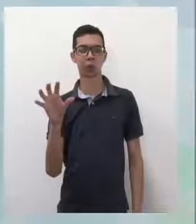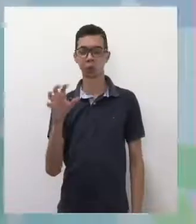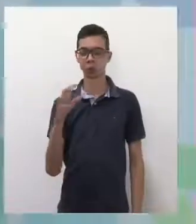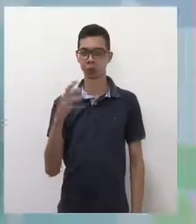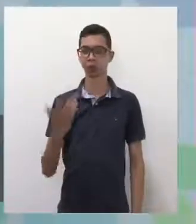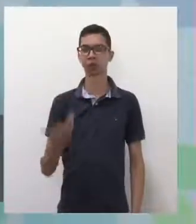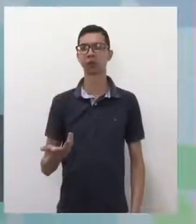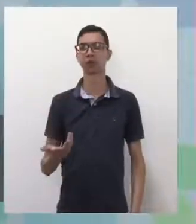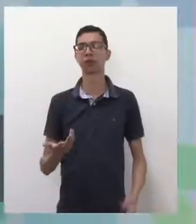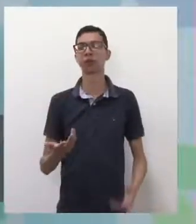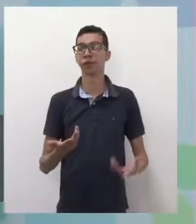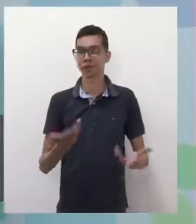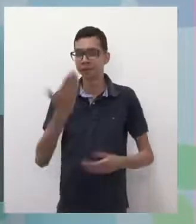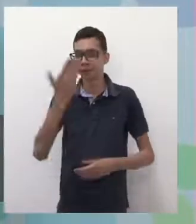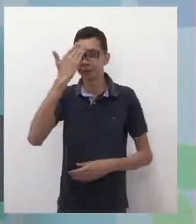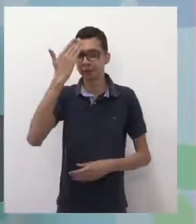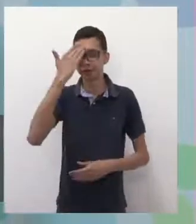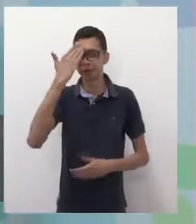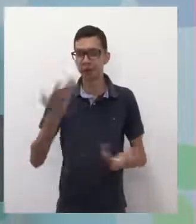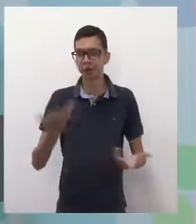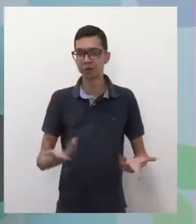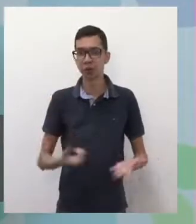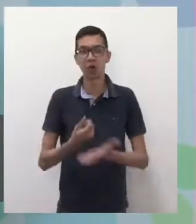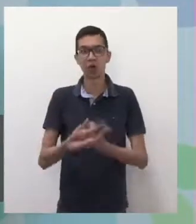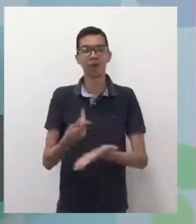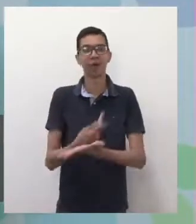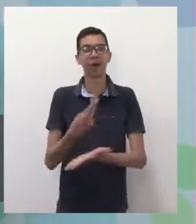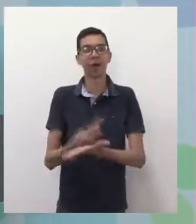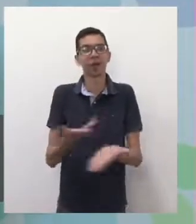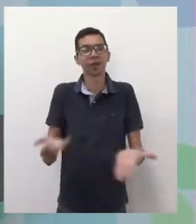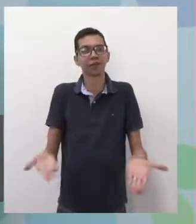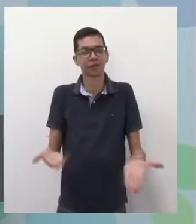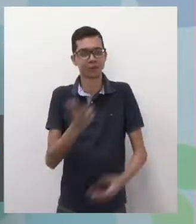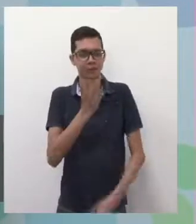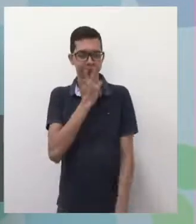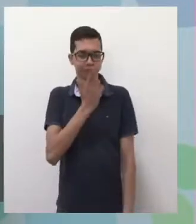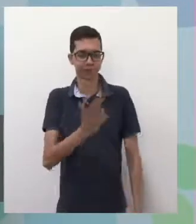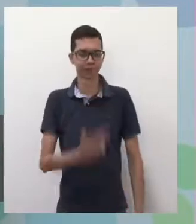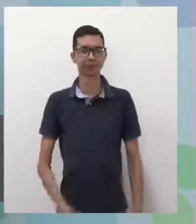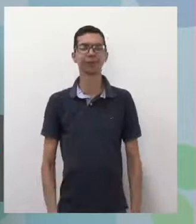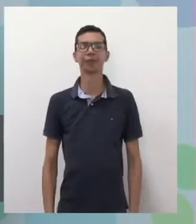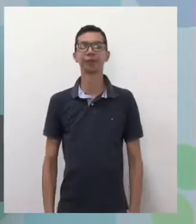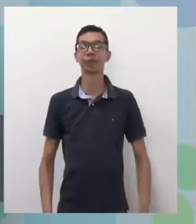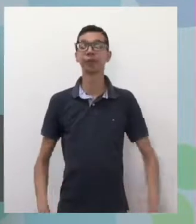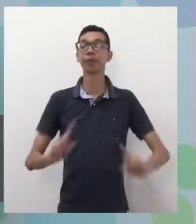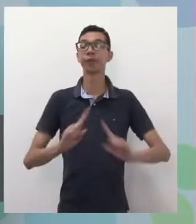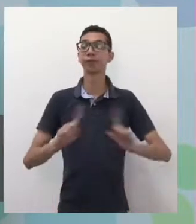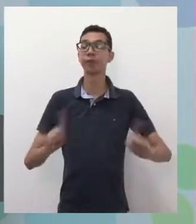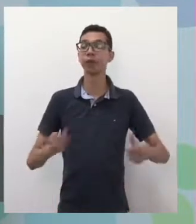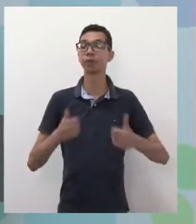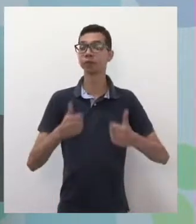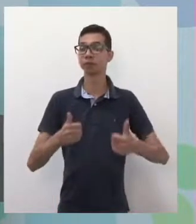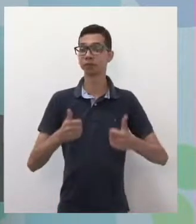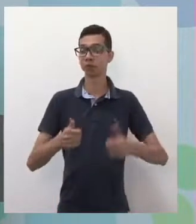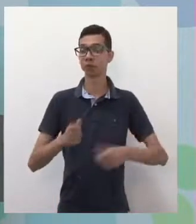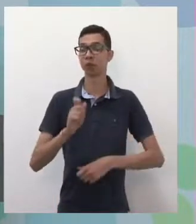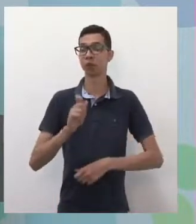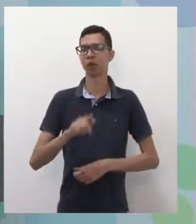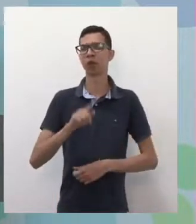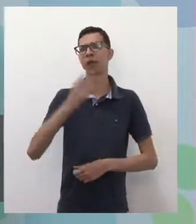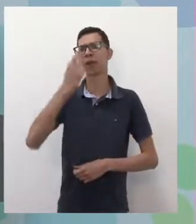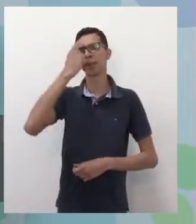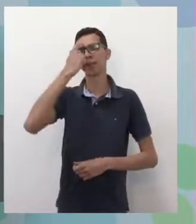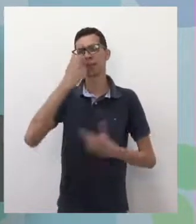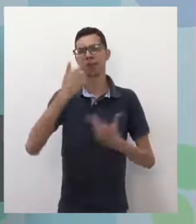consumo. Esses consumistas elétricos, eu vou te falar, viu, rapaz. Mas, Magno, e aí? E a ideia